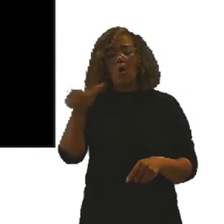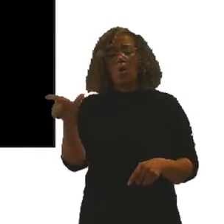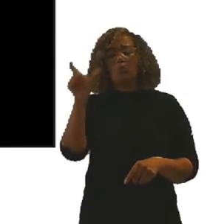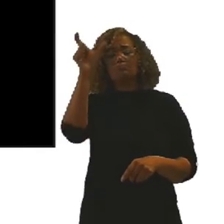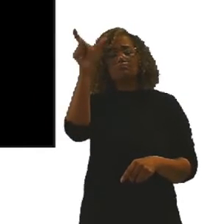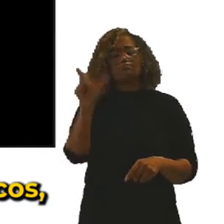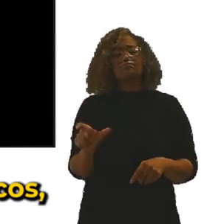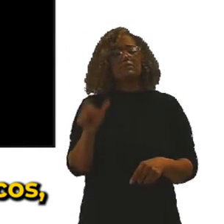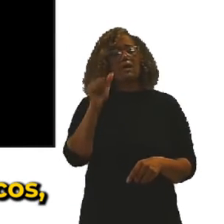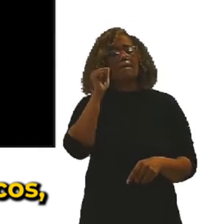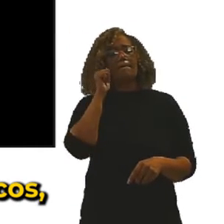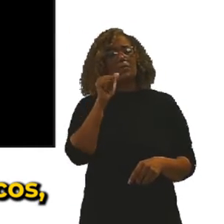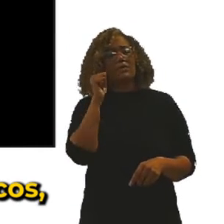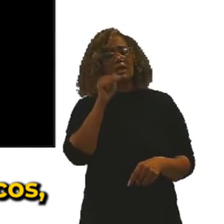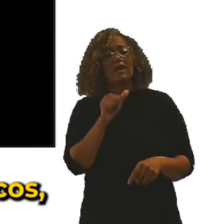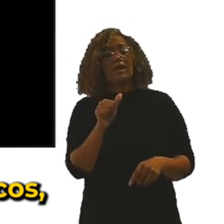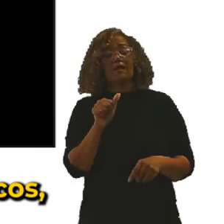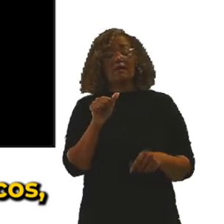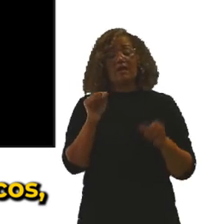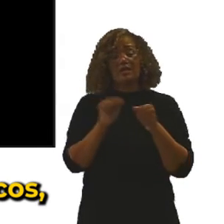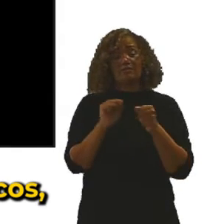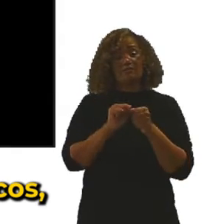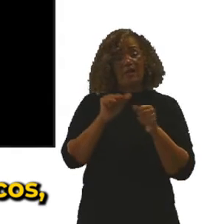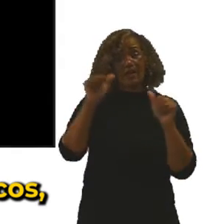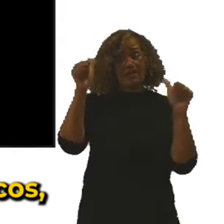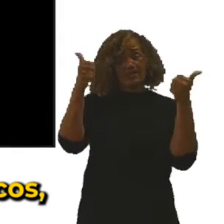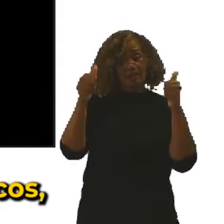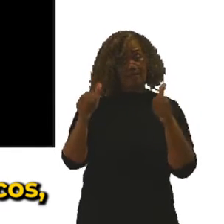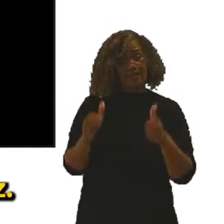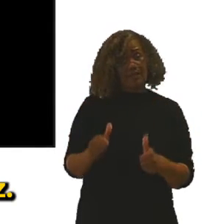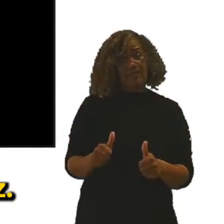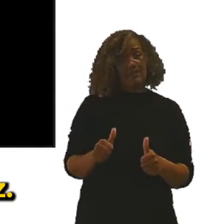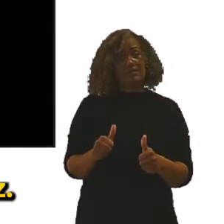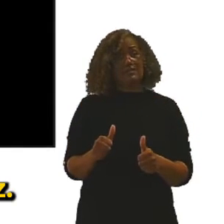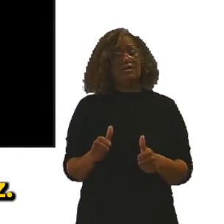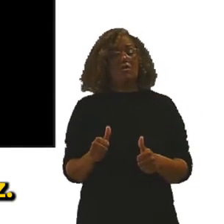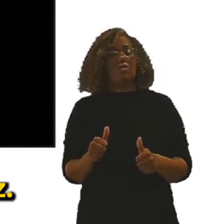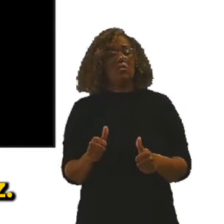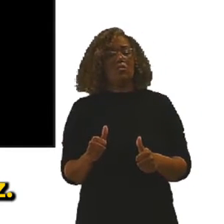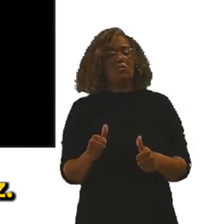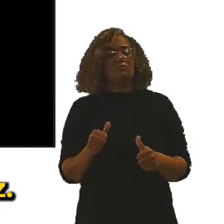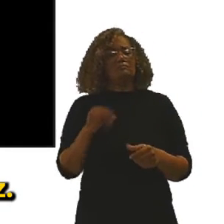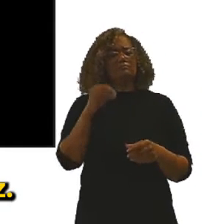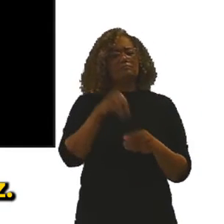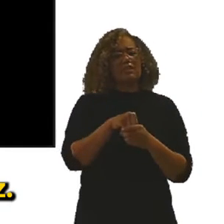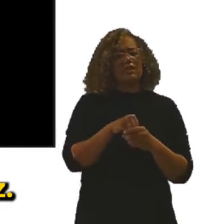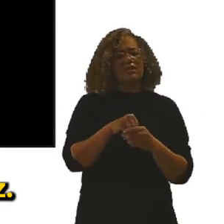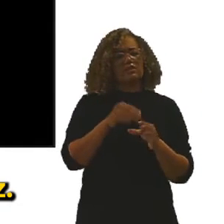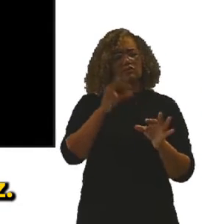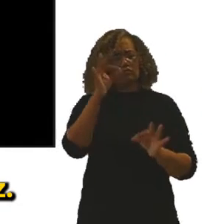Fátio, quando ela analisa os fenômenos jurídicos, efetivamente, os